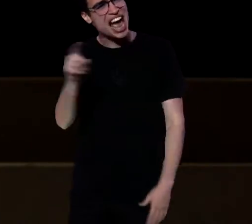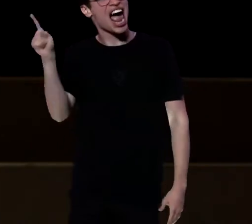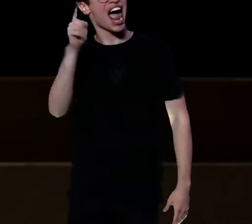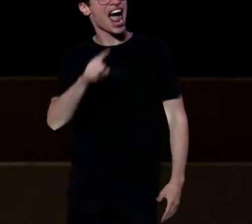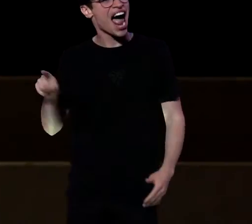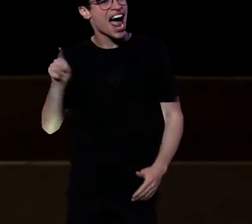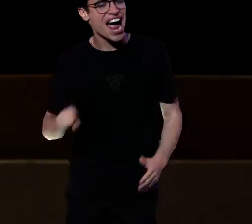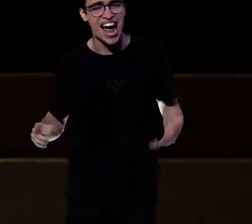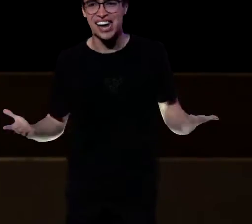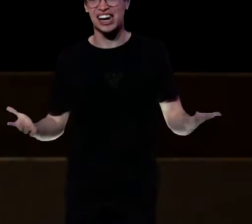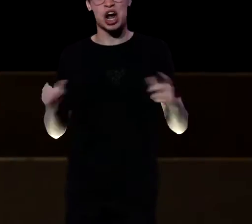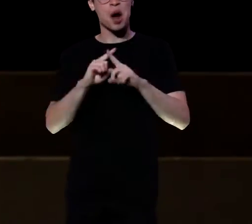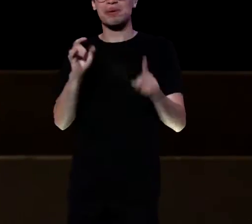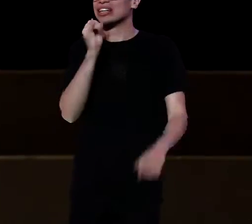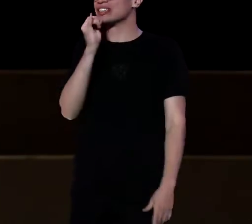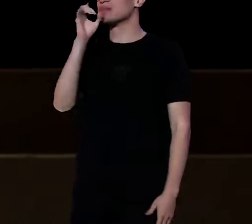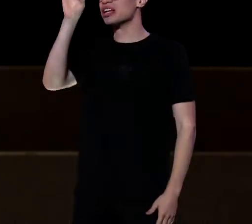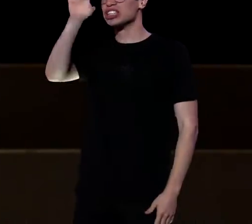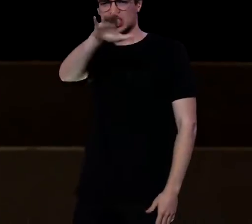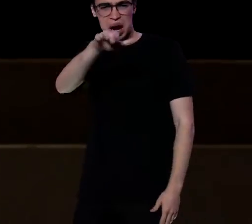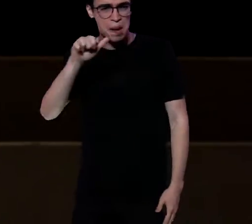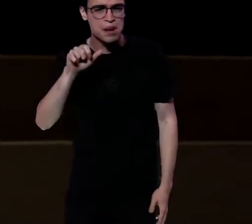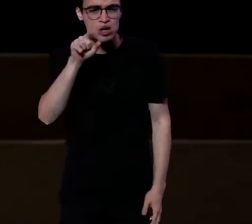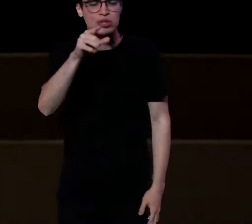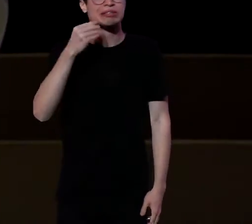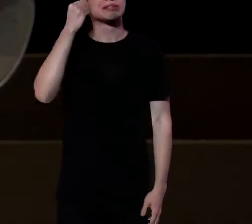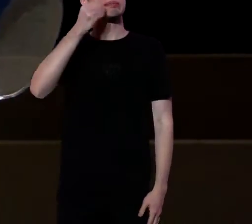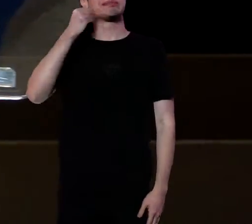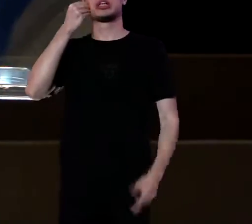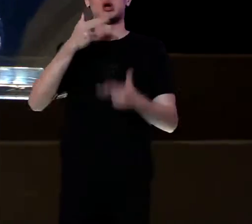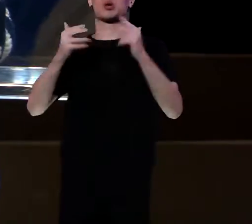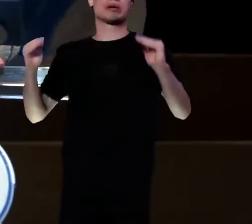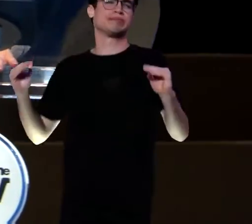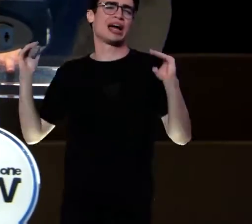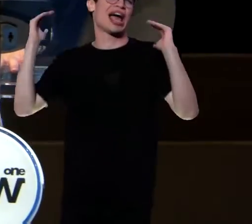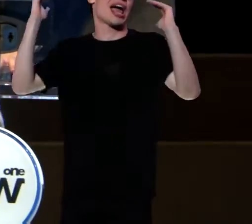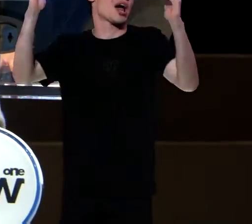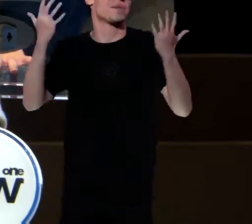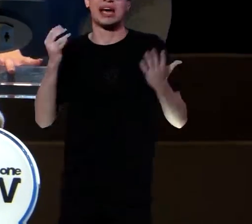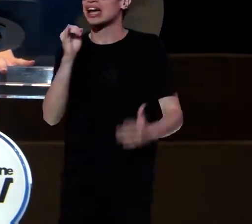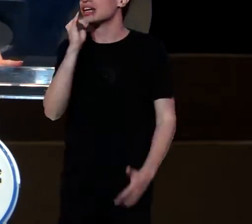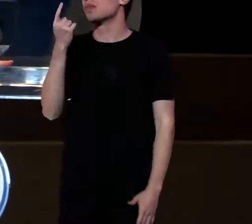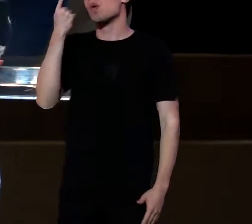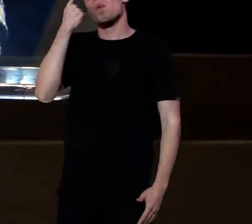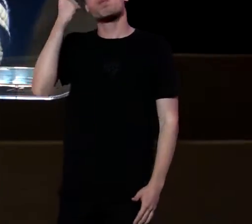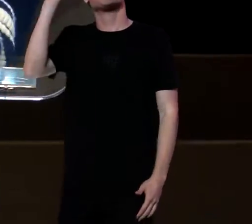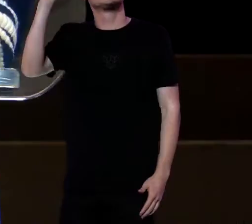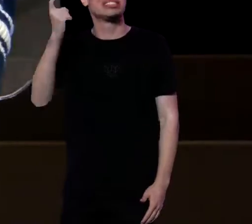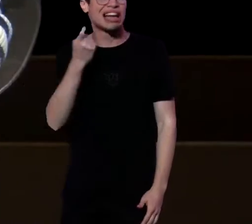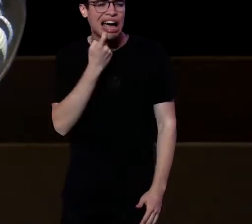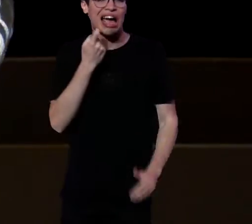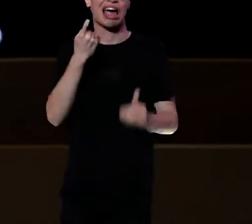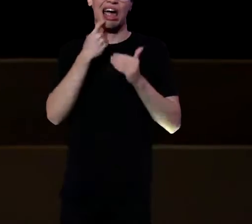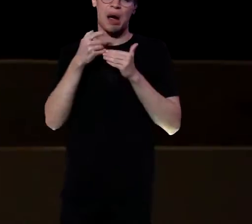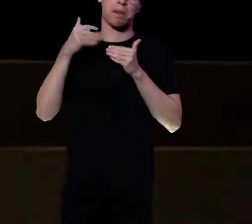Deus não está te chamando para você viver coisas maiores só de sexta em sexta-feira. Deus está te chamando para